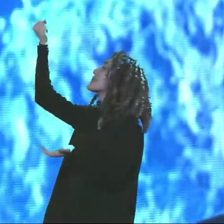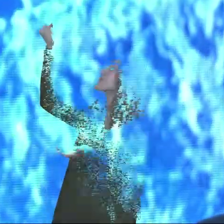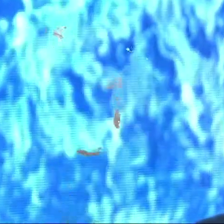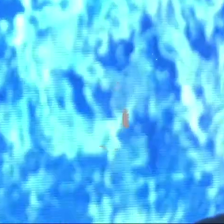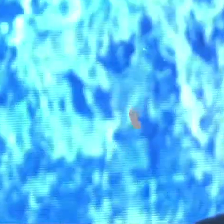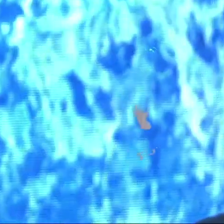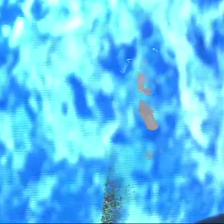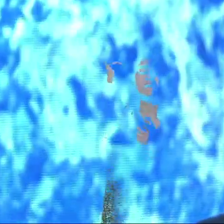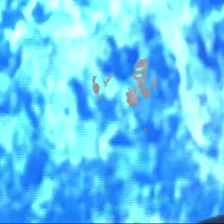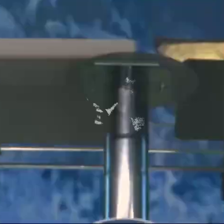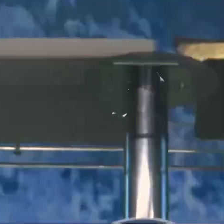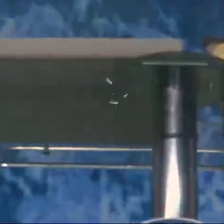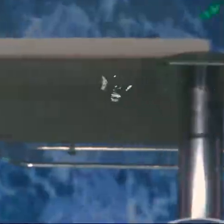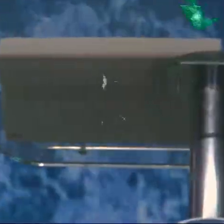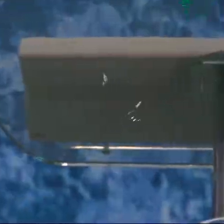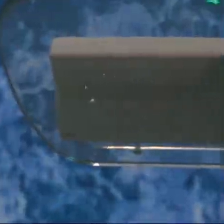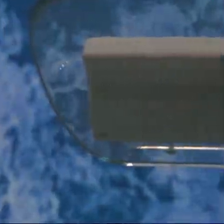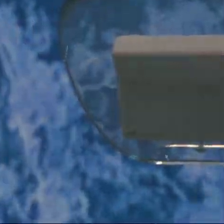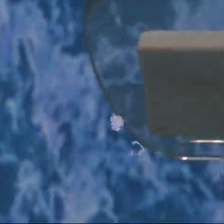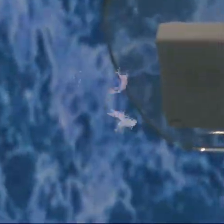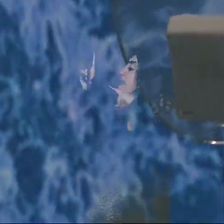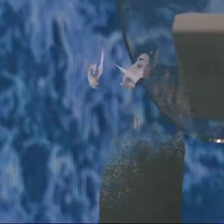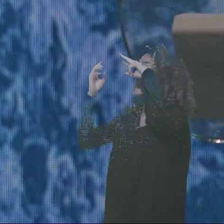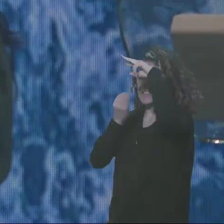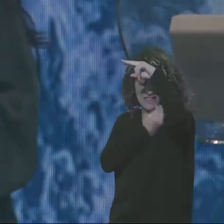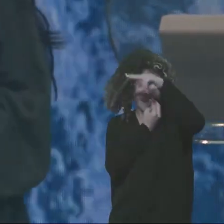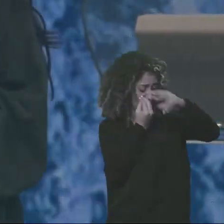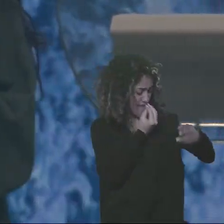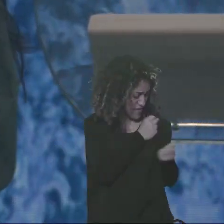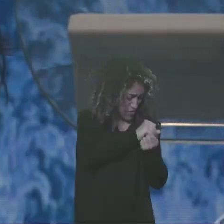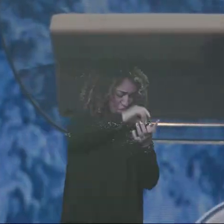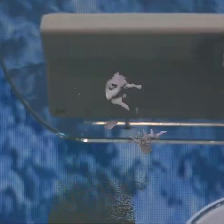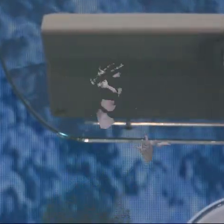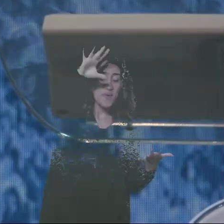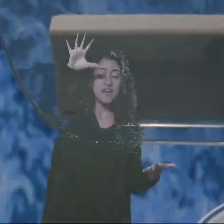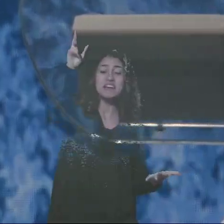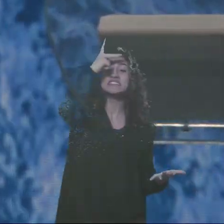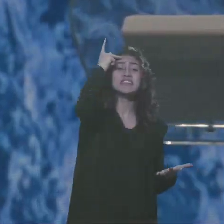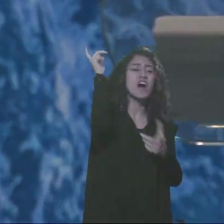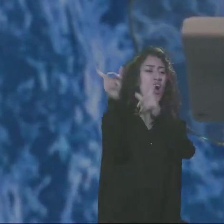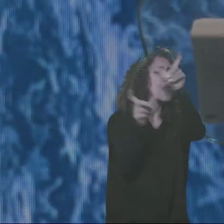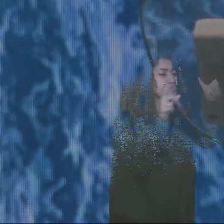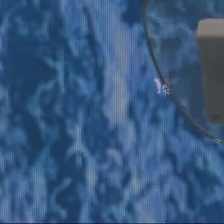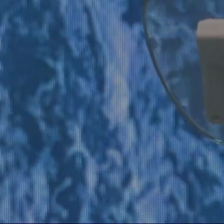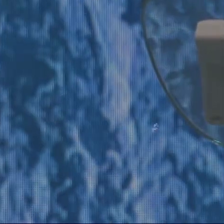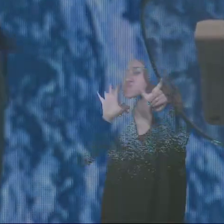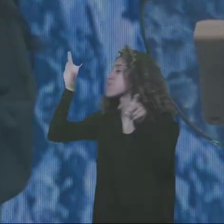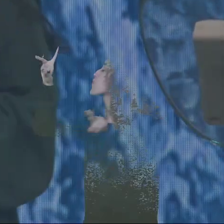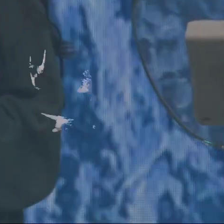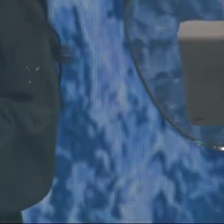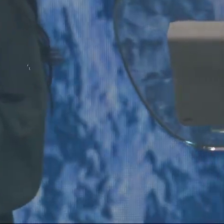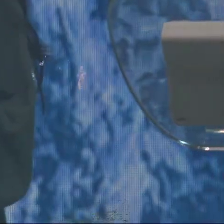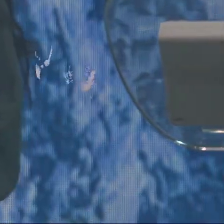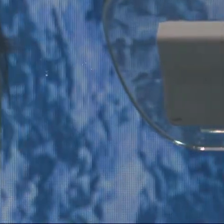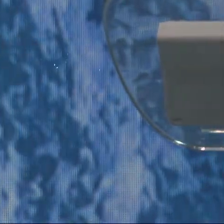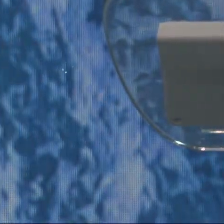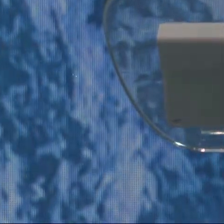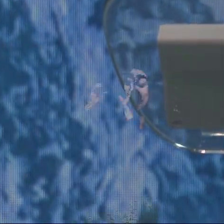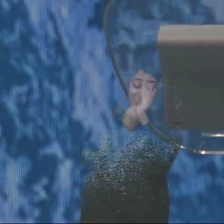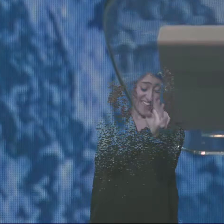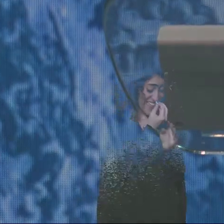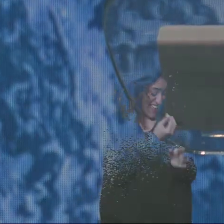coração. Os que olham para Ti estão adiante, Senhor. Os que olham para Ti